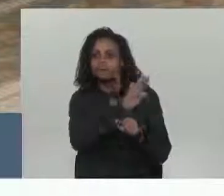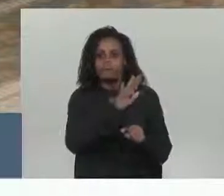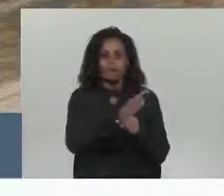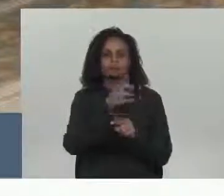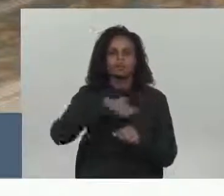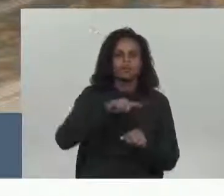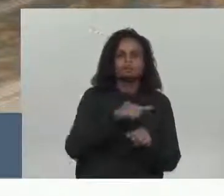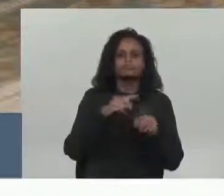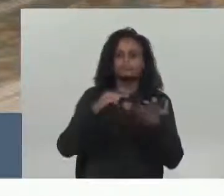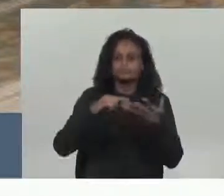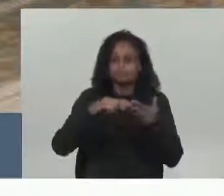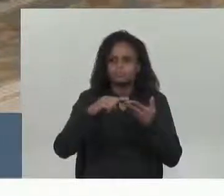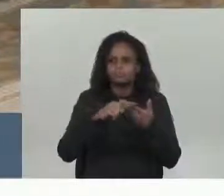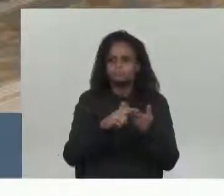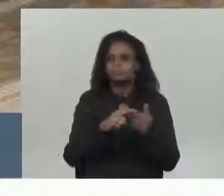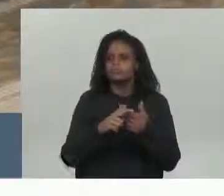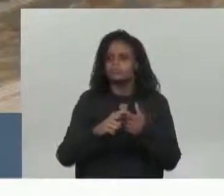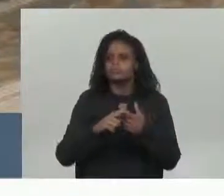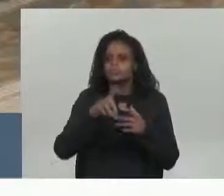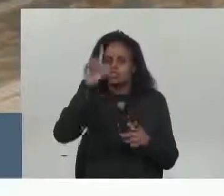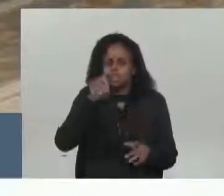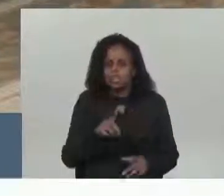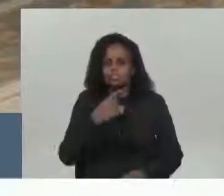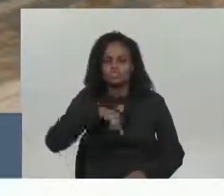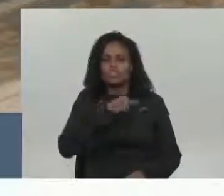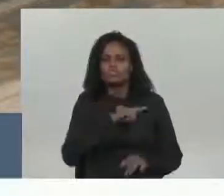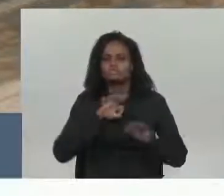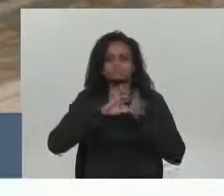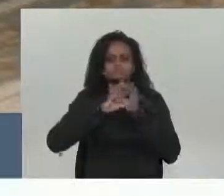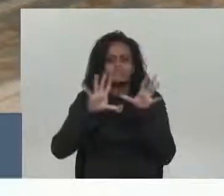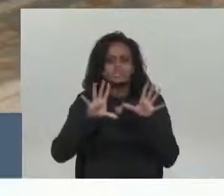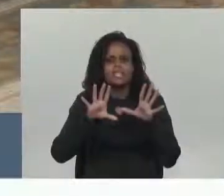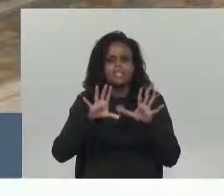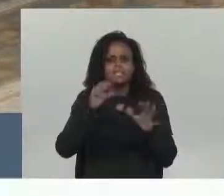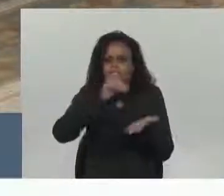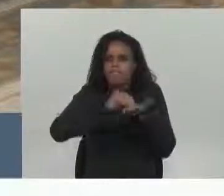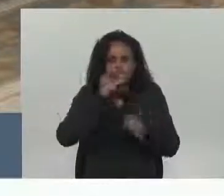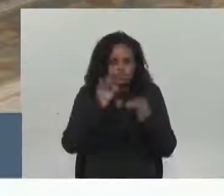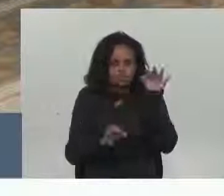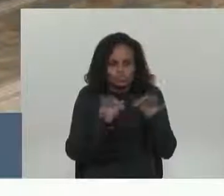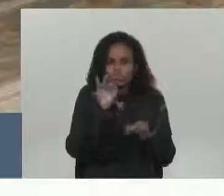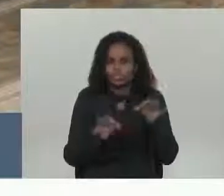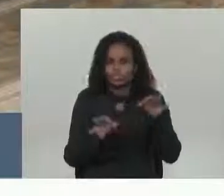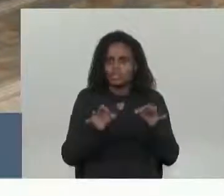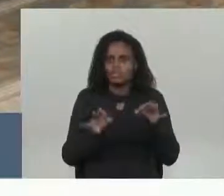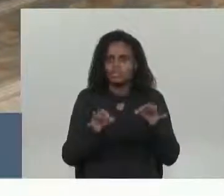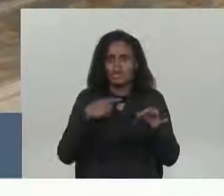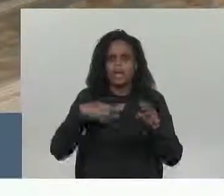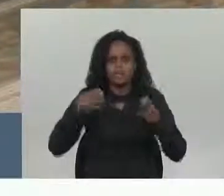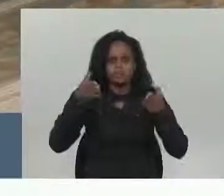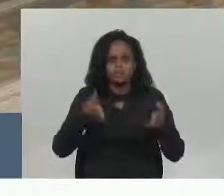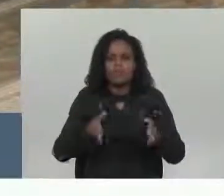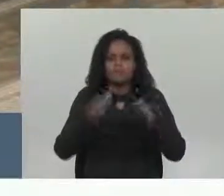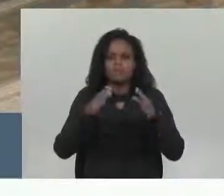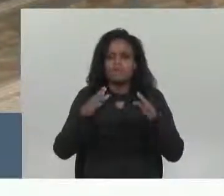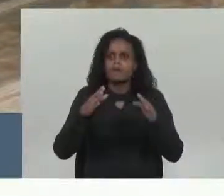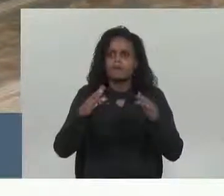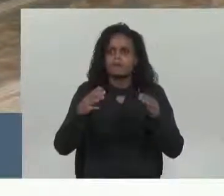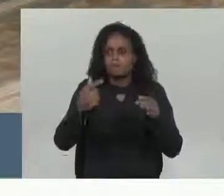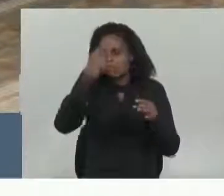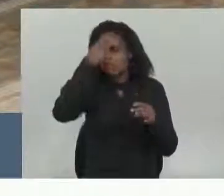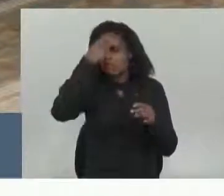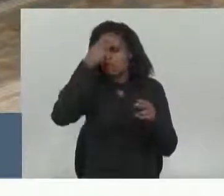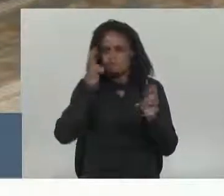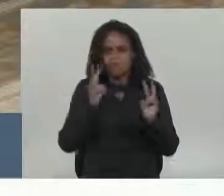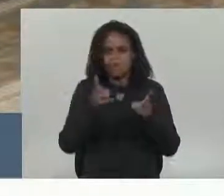princípios, não podemos deixar que a injustiça faça morada nos nossos pensamentos e